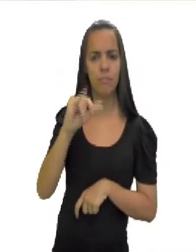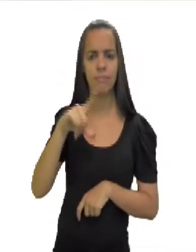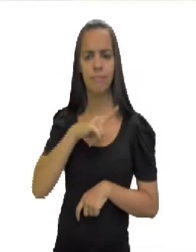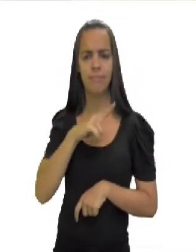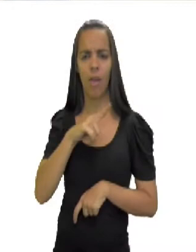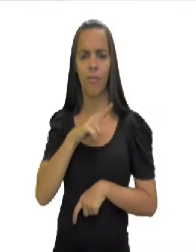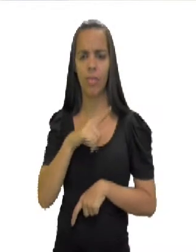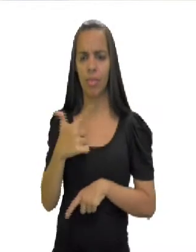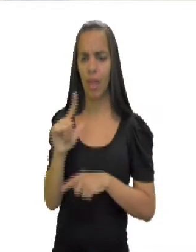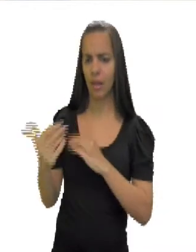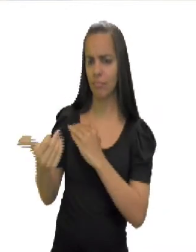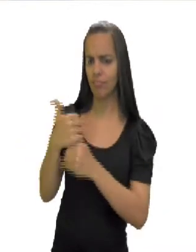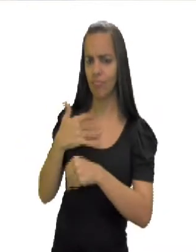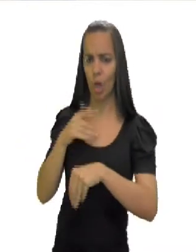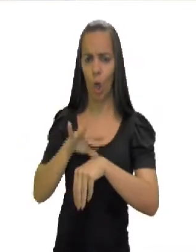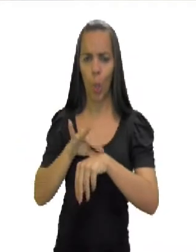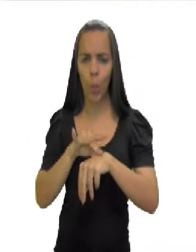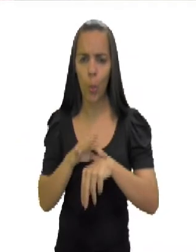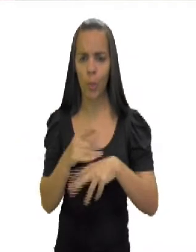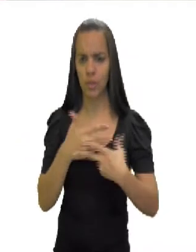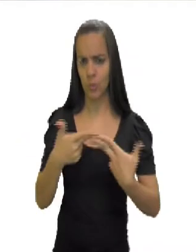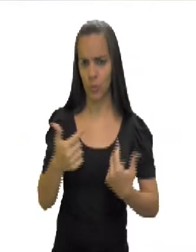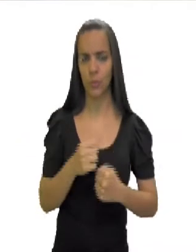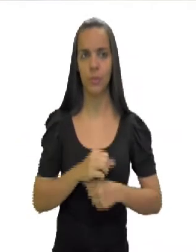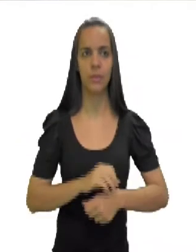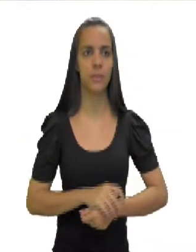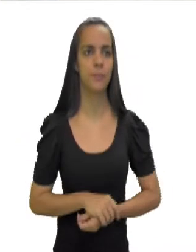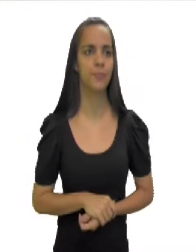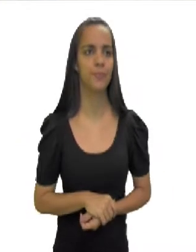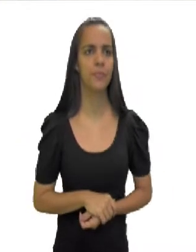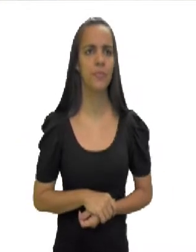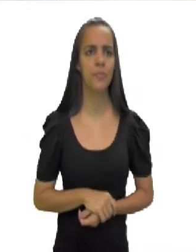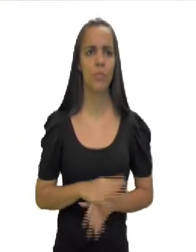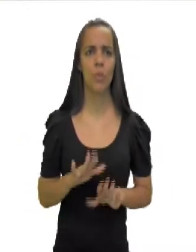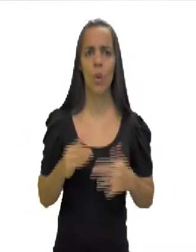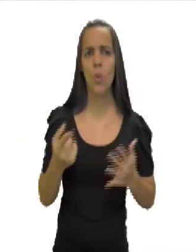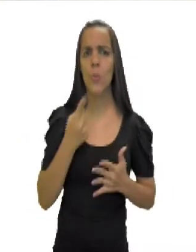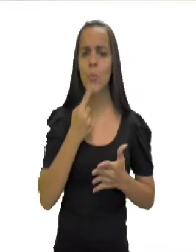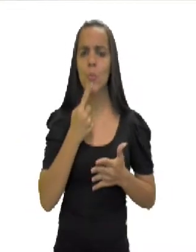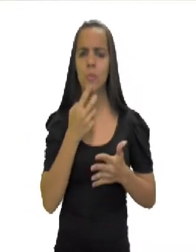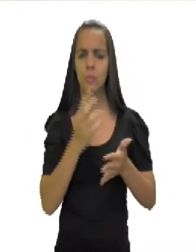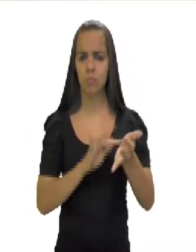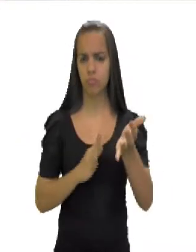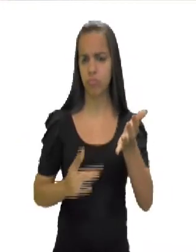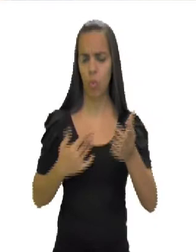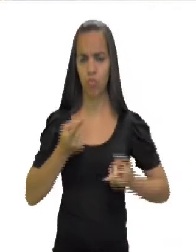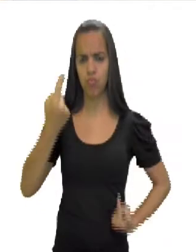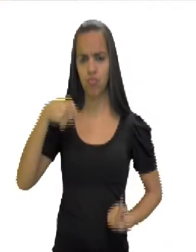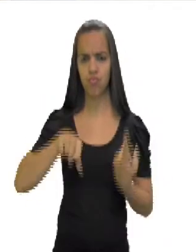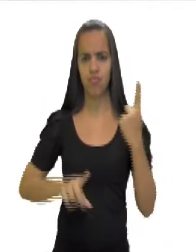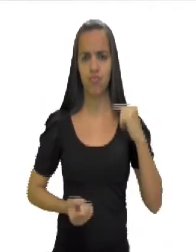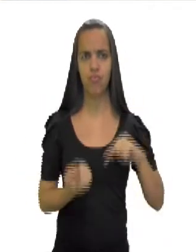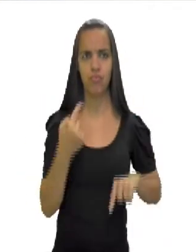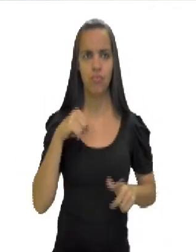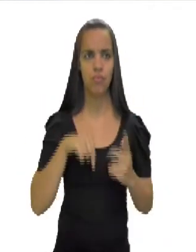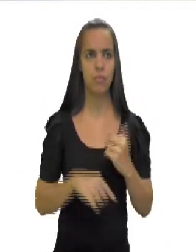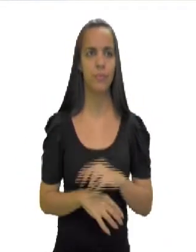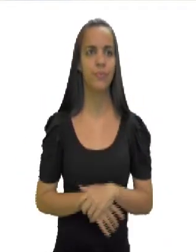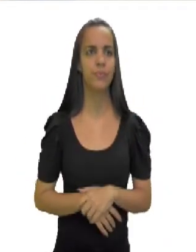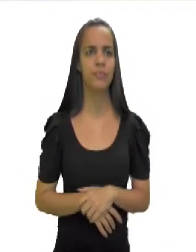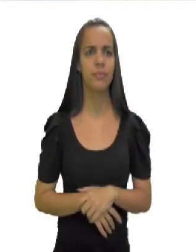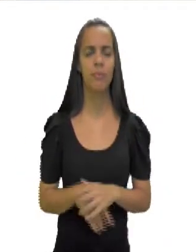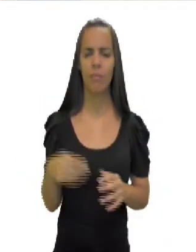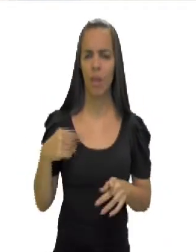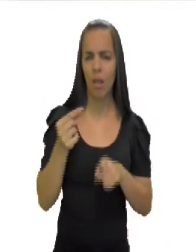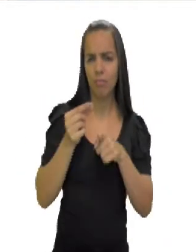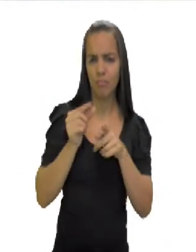gente? Ou adquirir alguma doença, alguma coisa assim. E quando é que o sangue coagula? As